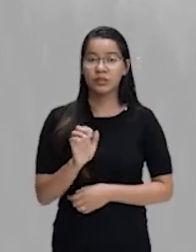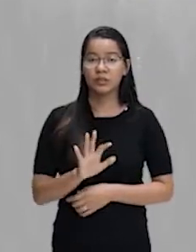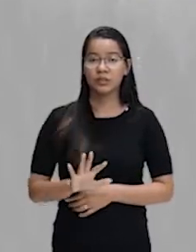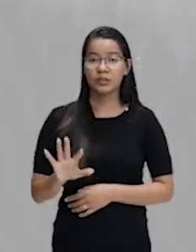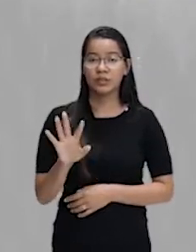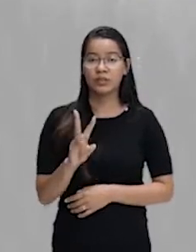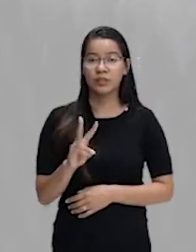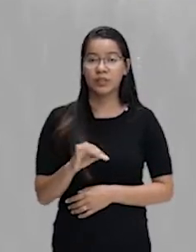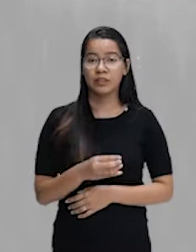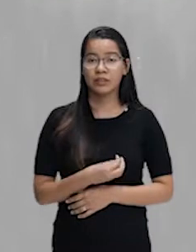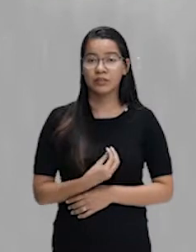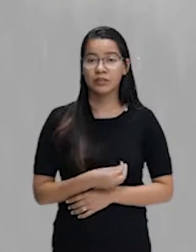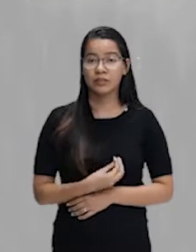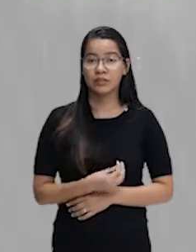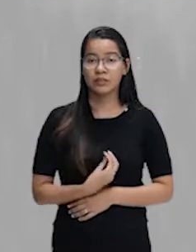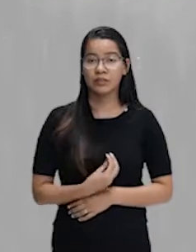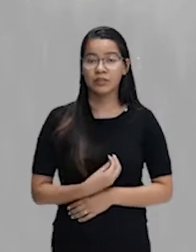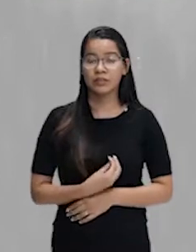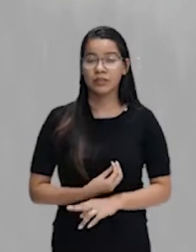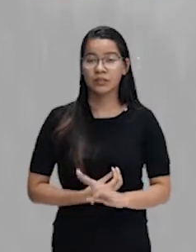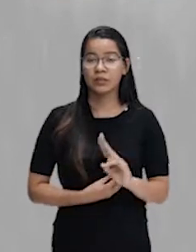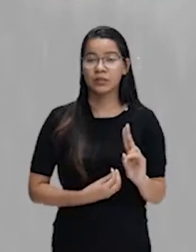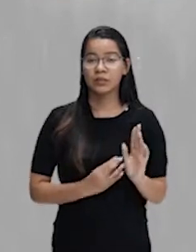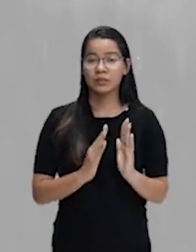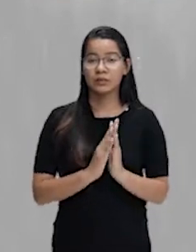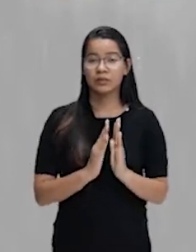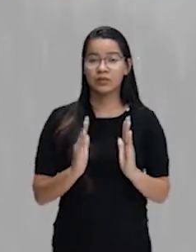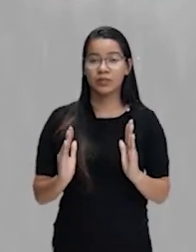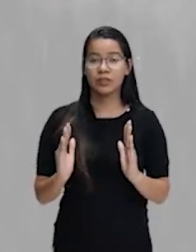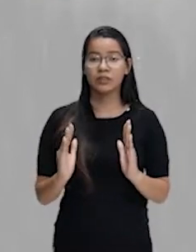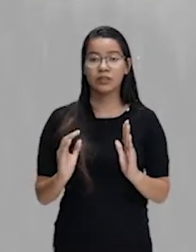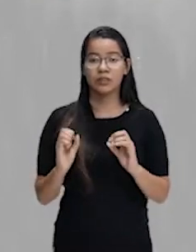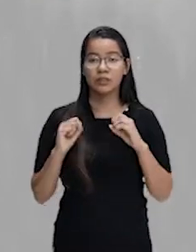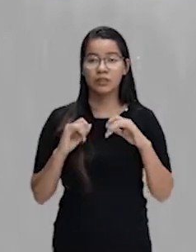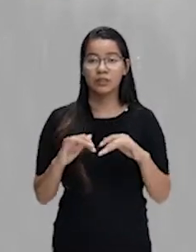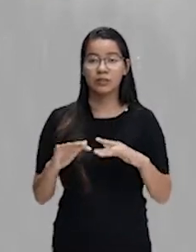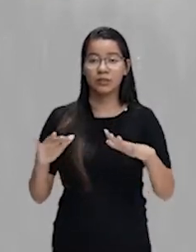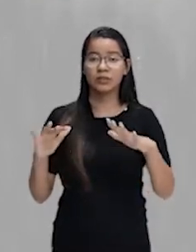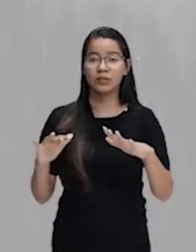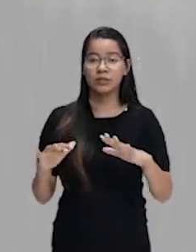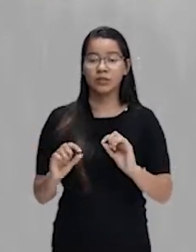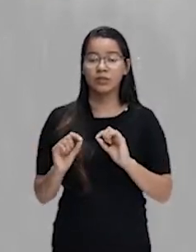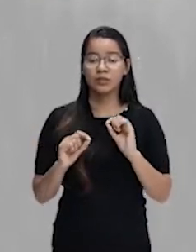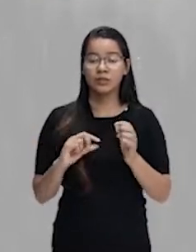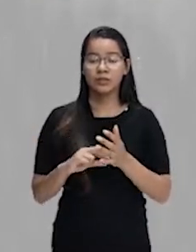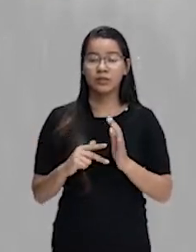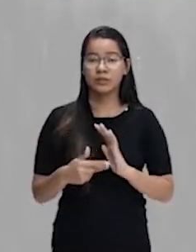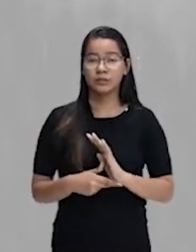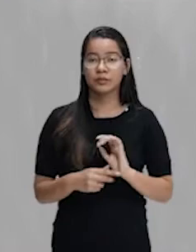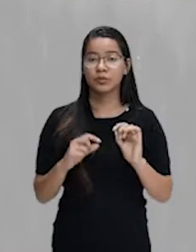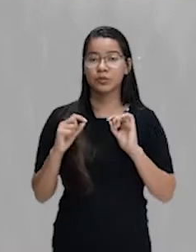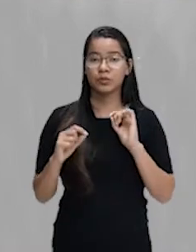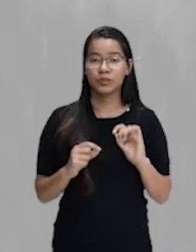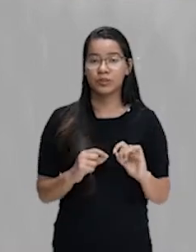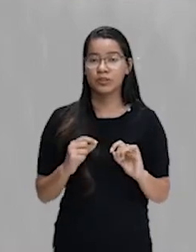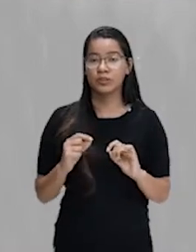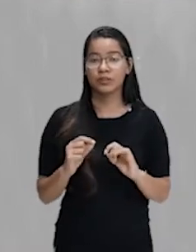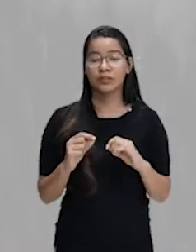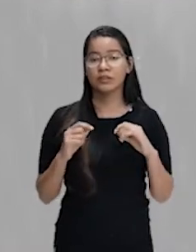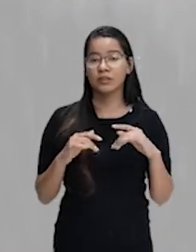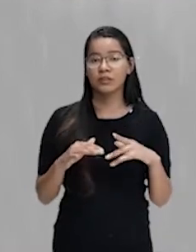irá vivenciar a chamada fase de expansão. Ou seja, o que seria